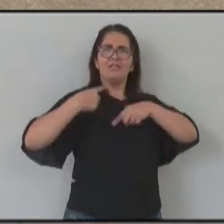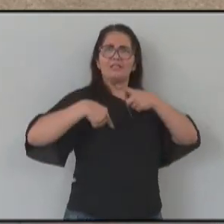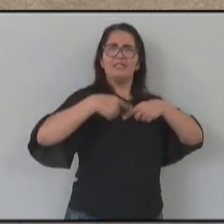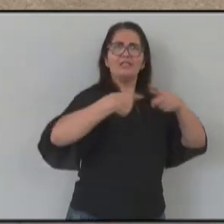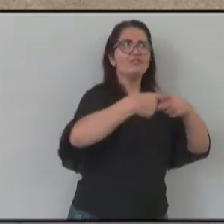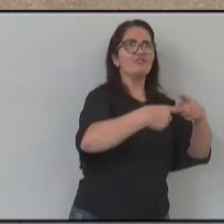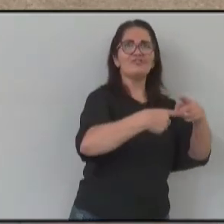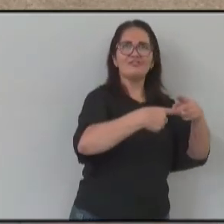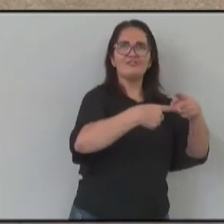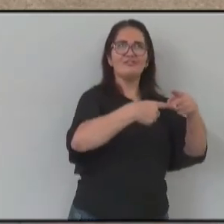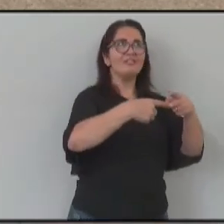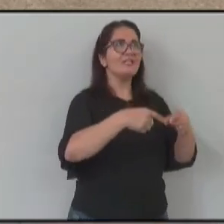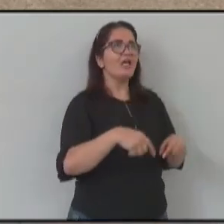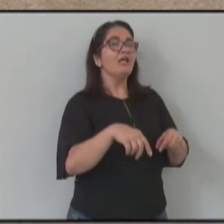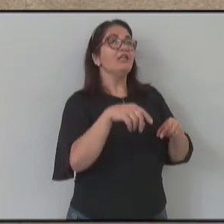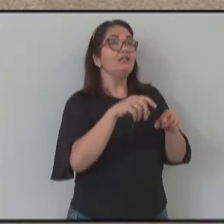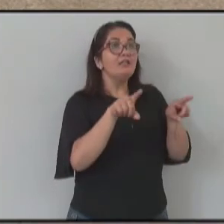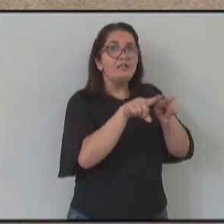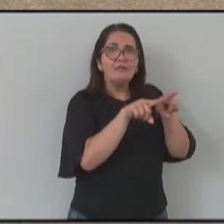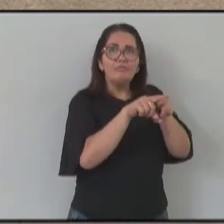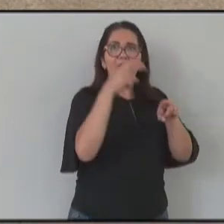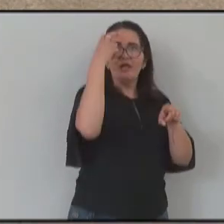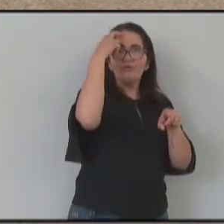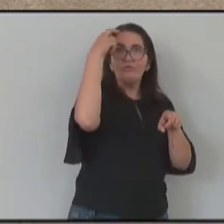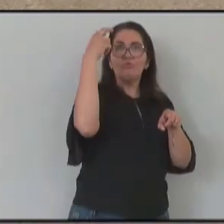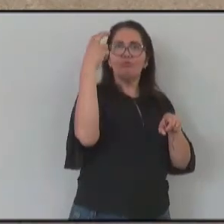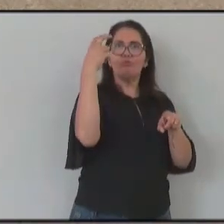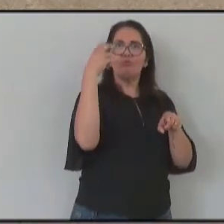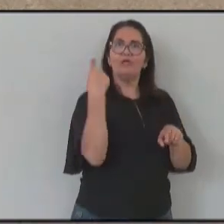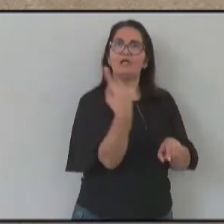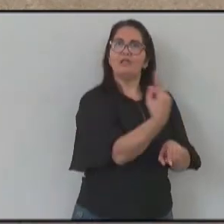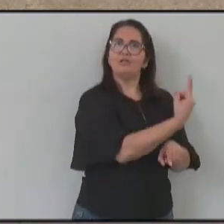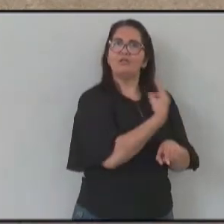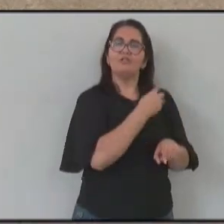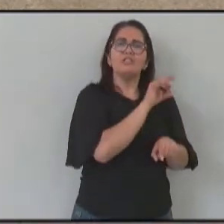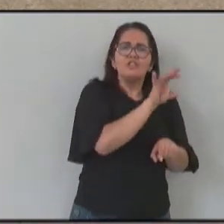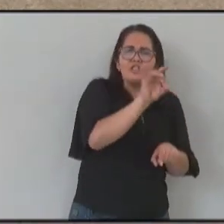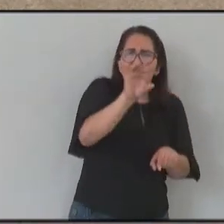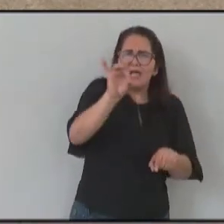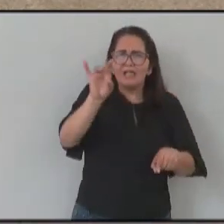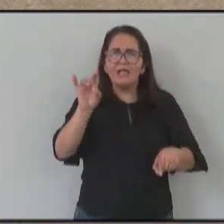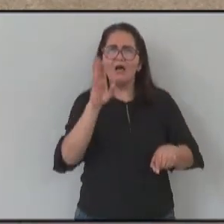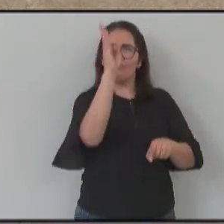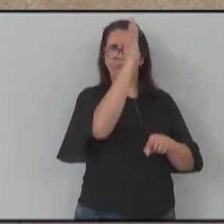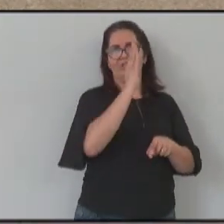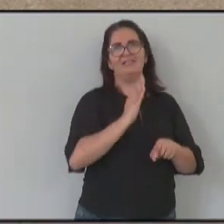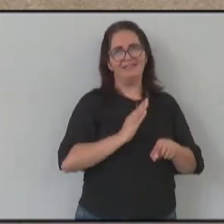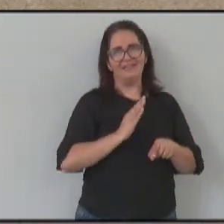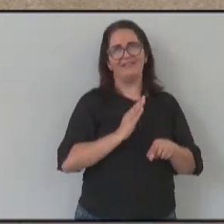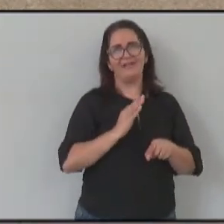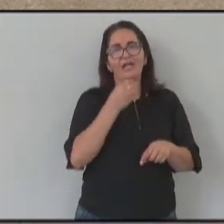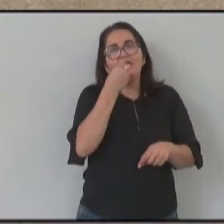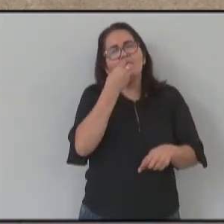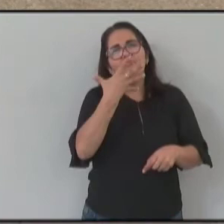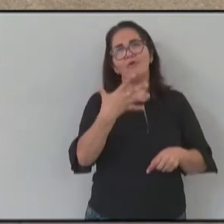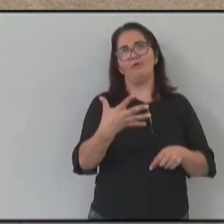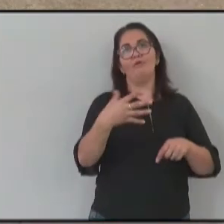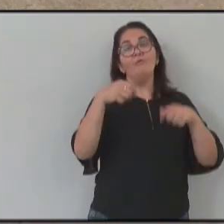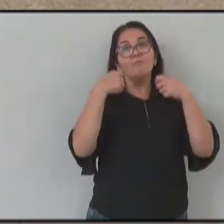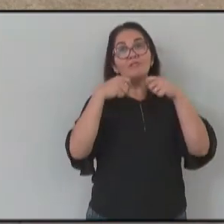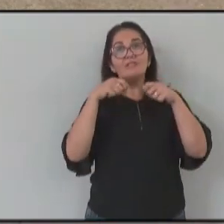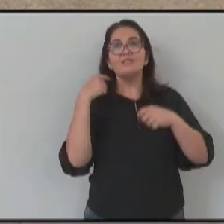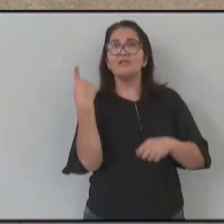as belezas naturais, mas são as belezas humanas que aquele povo tem. E vale a pena todos nós